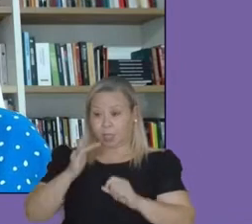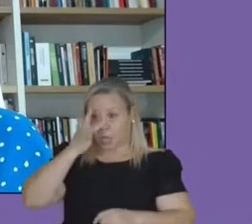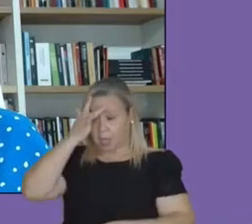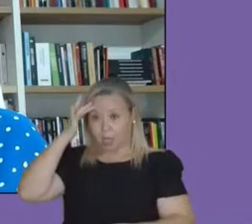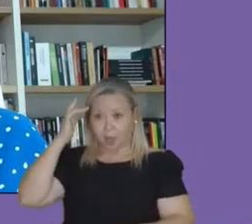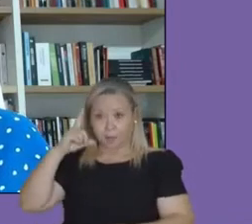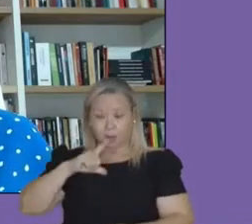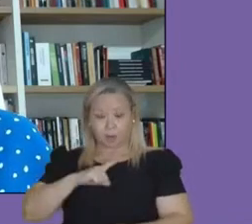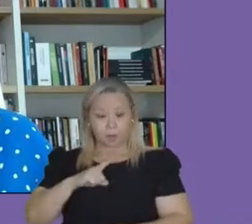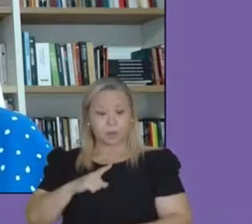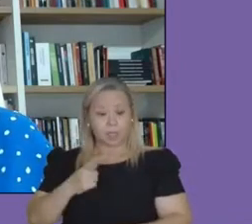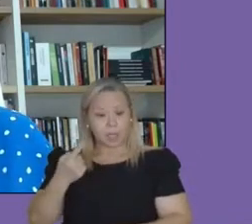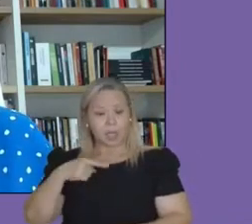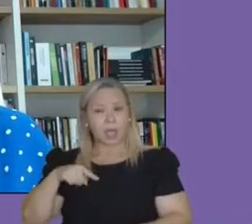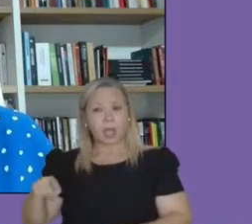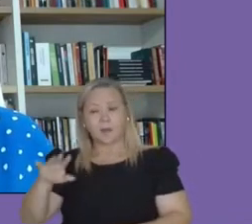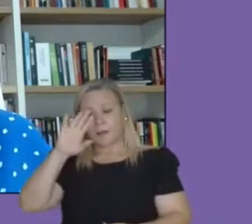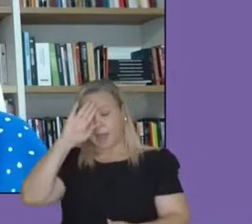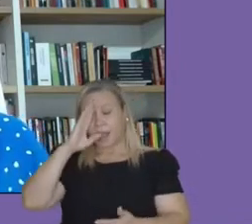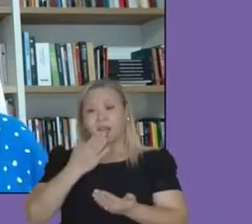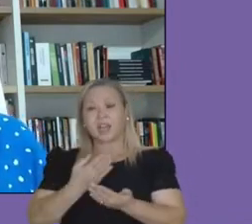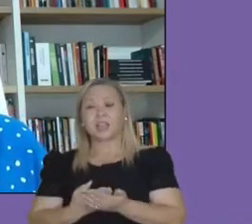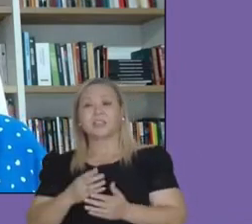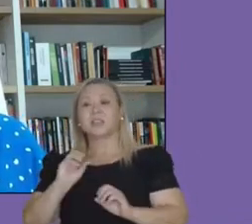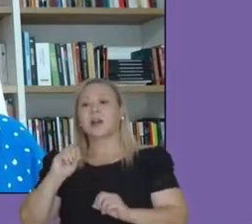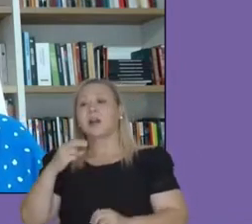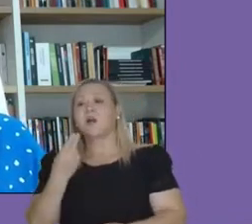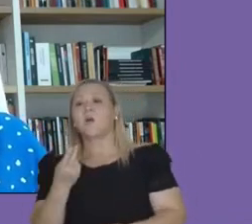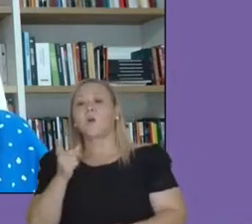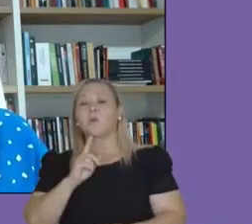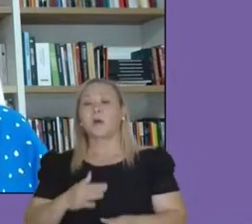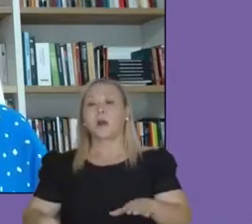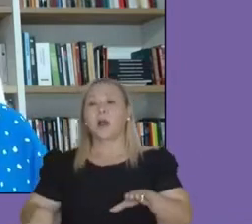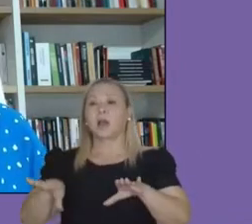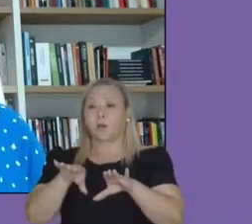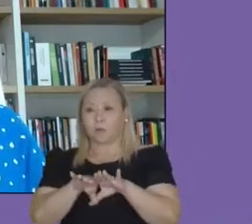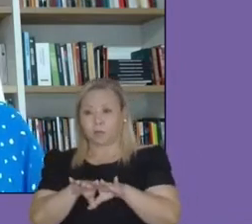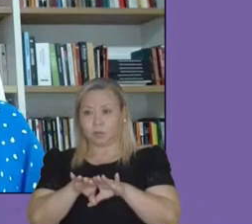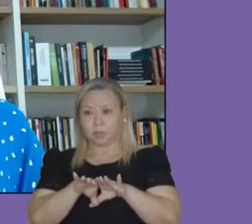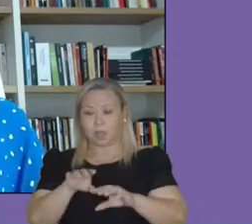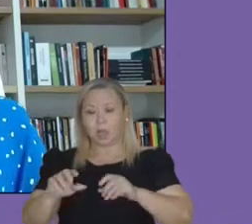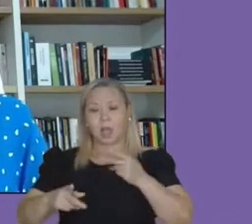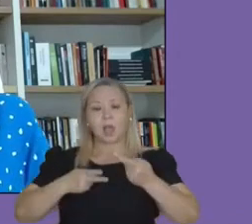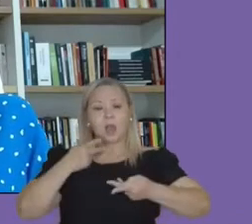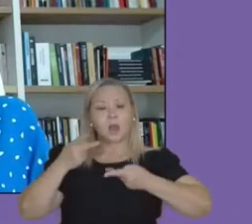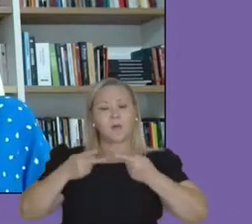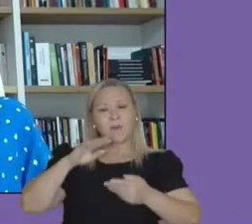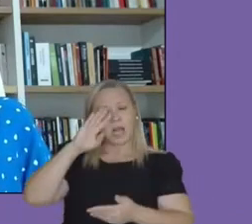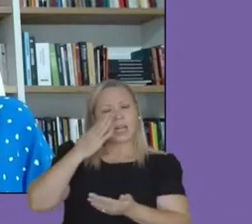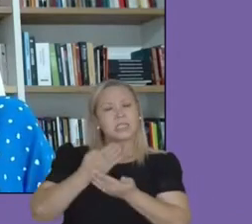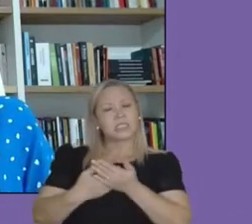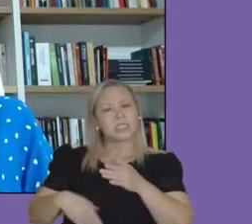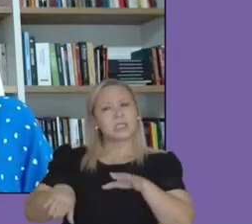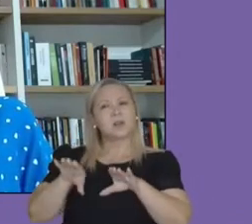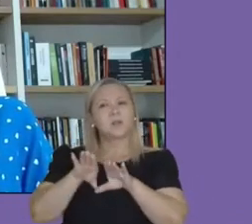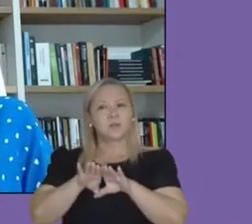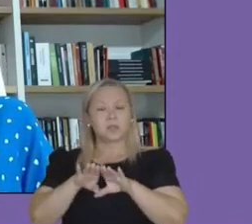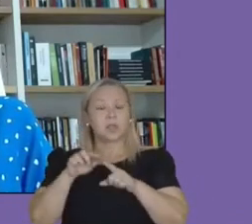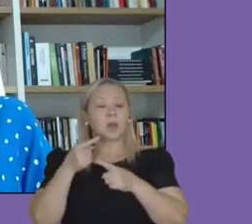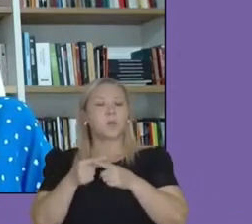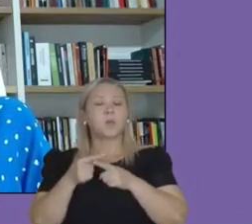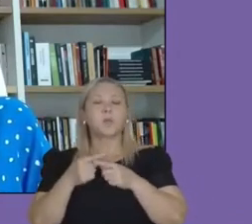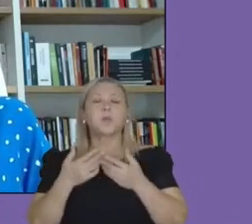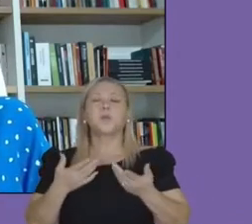tem, ela vai acreditar ou não na inclusão. E eu falo acreditar na inclusão